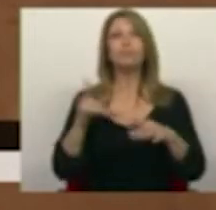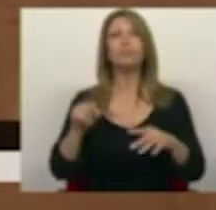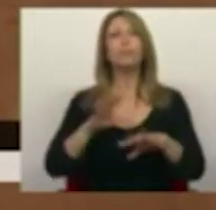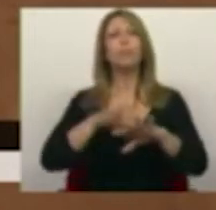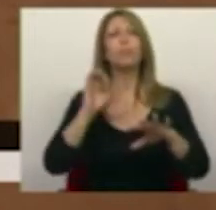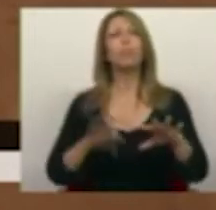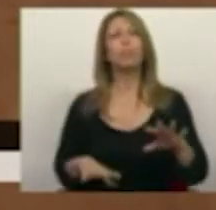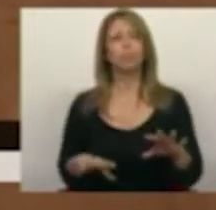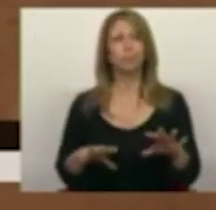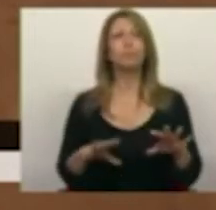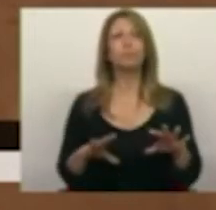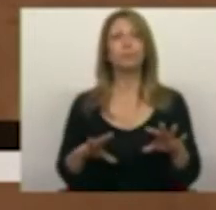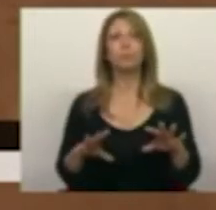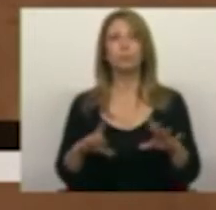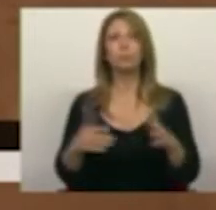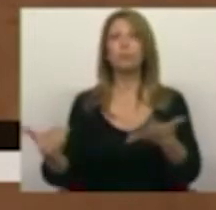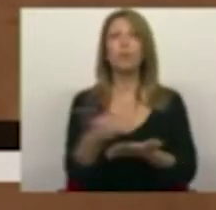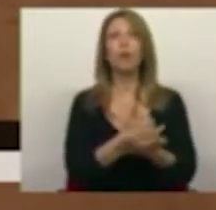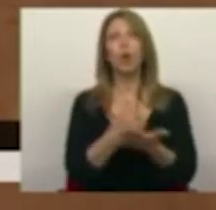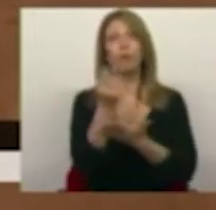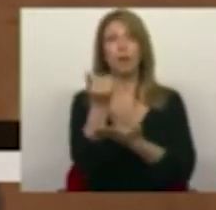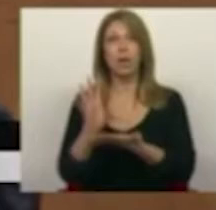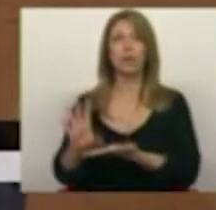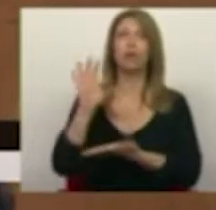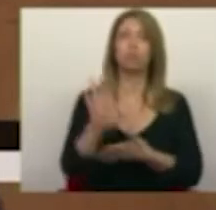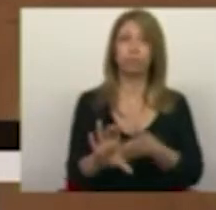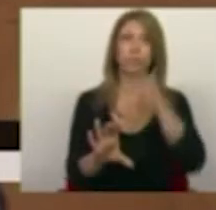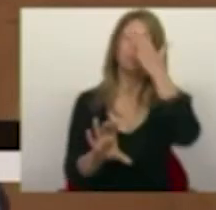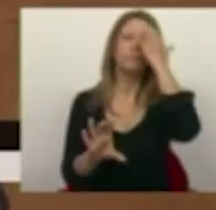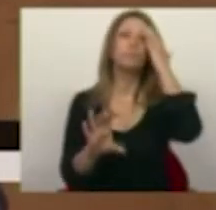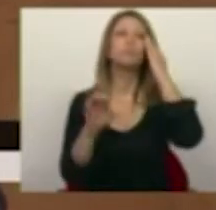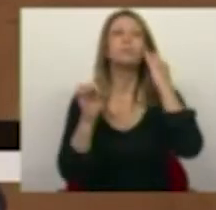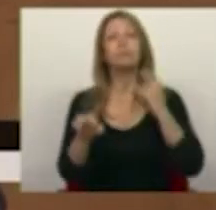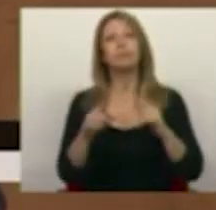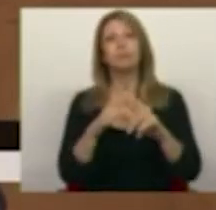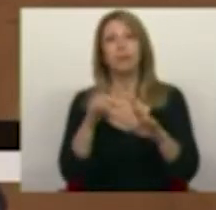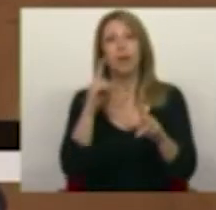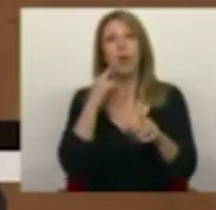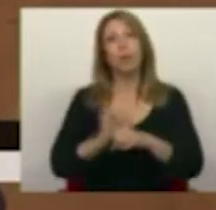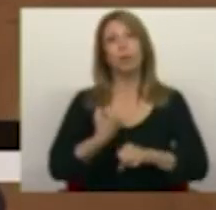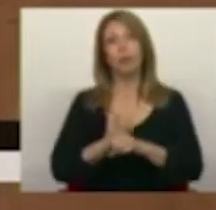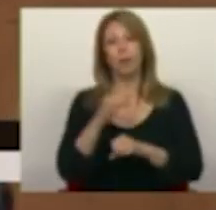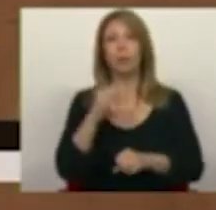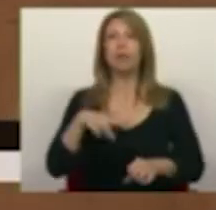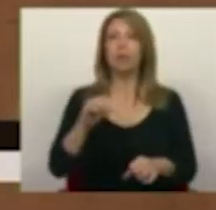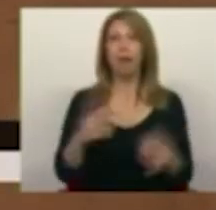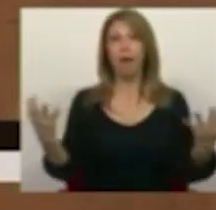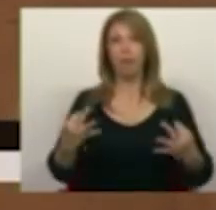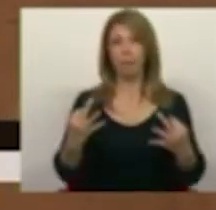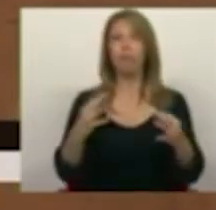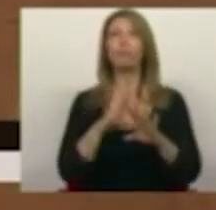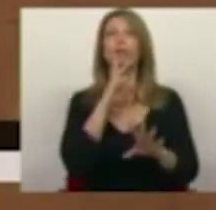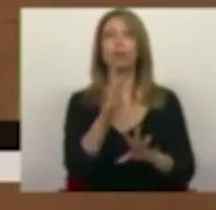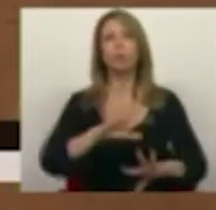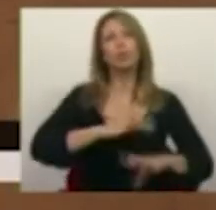da alocação específica de meios financeiros, a vida do SNS tem sido também feita de resposta a muitas